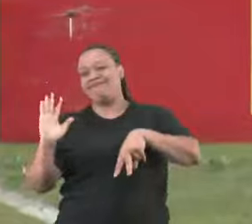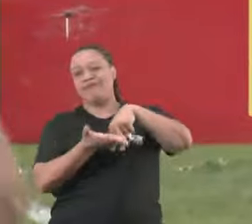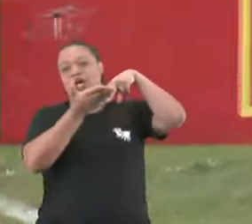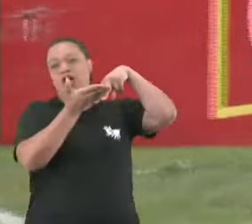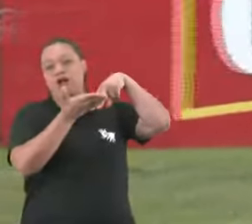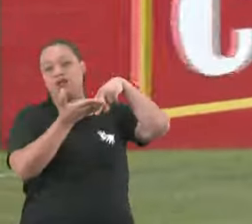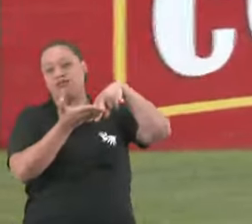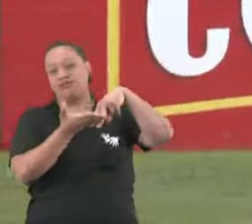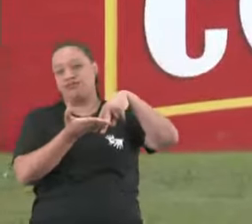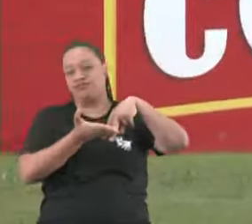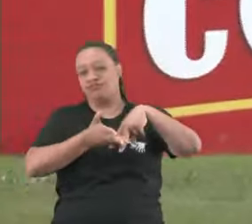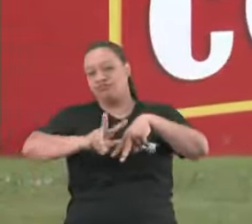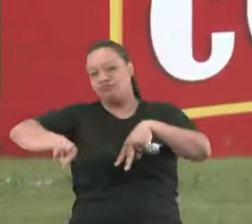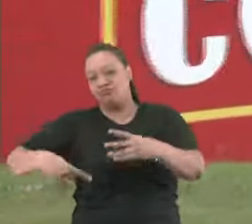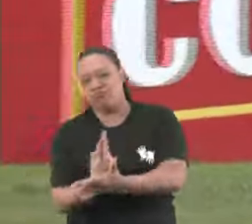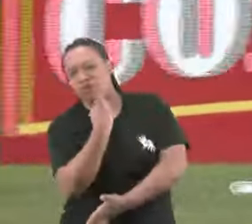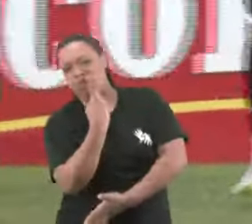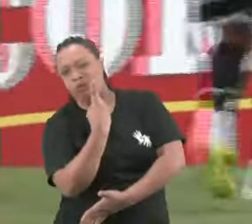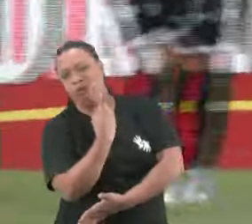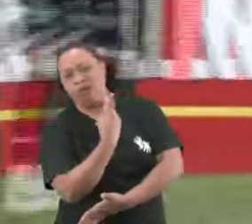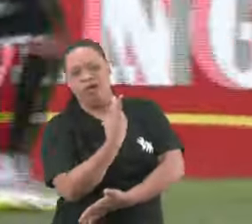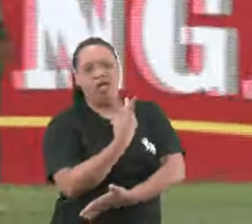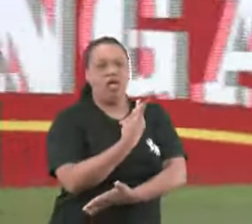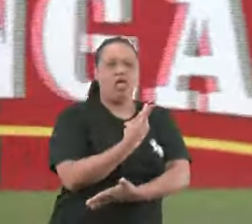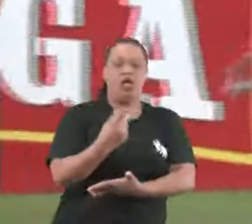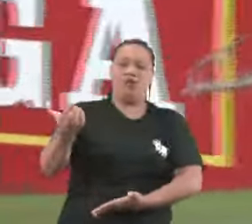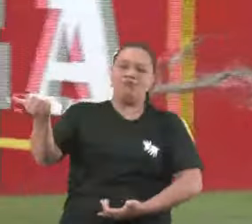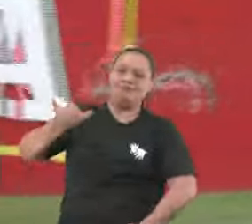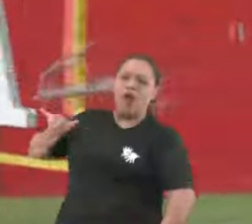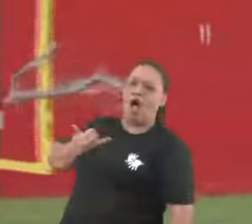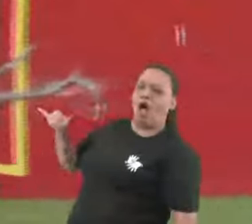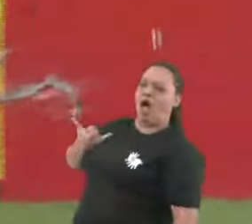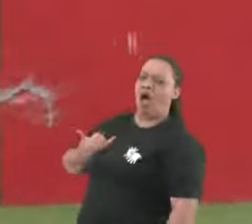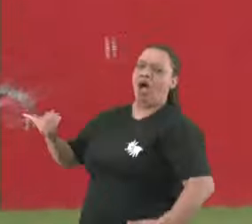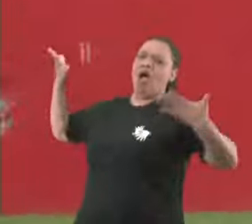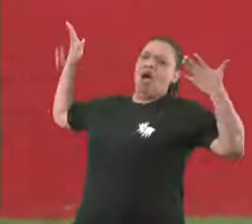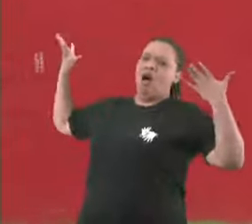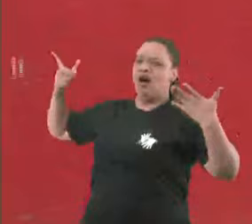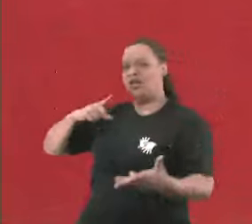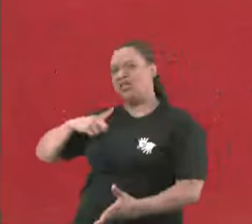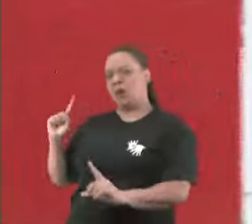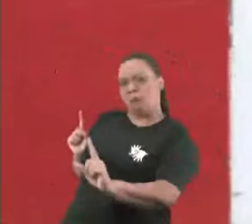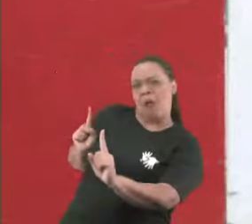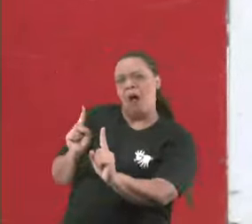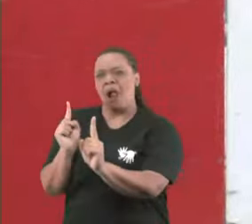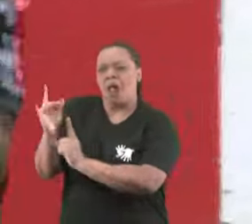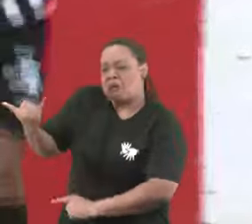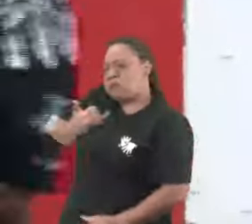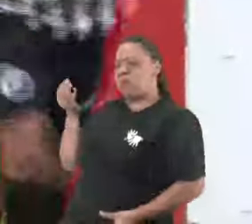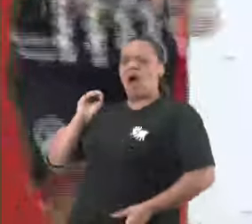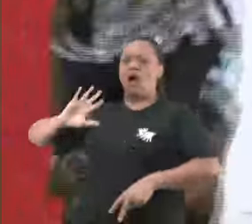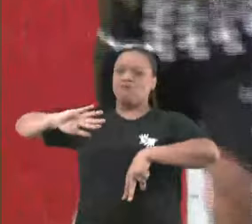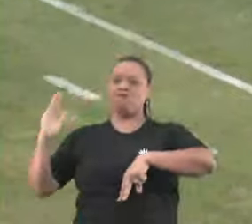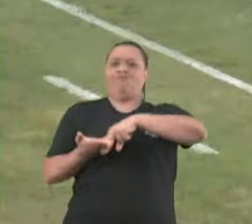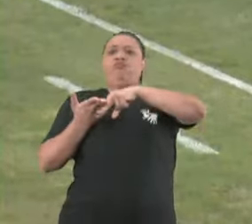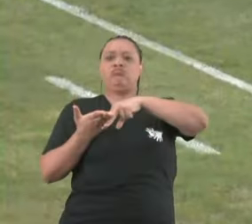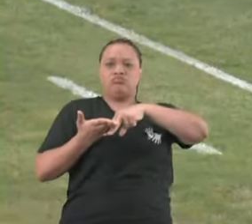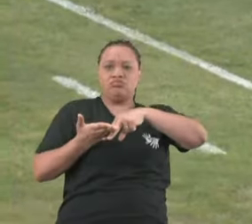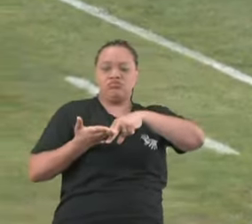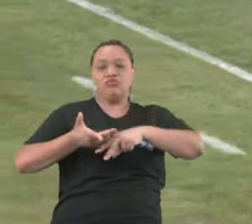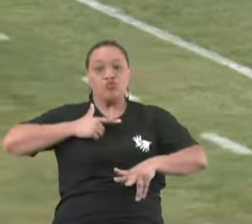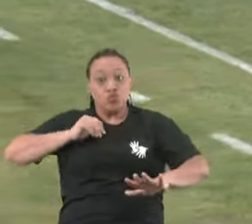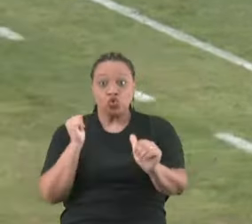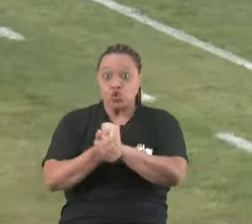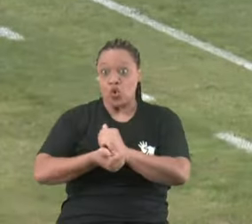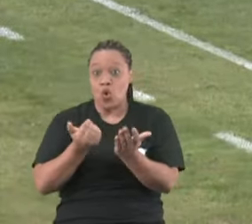o cachimbo, caiu, ele fala, você tinha que ter me falado, você tinha que ter me dito que tinha ladrão. Não disseram, ele fez falta, Alberto. É, o jogo